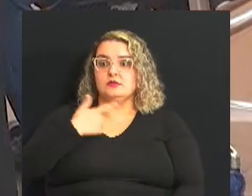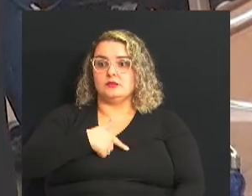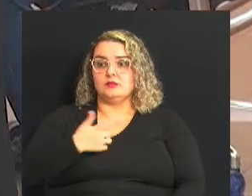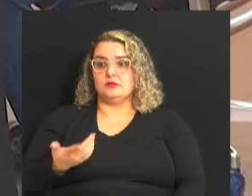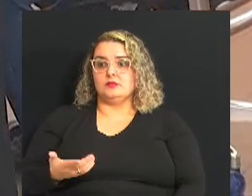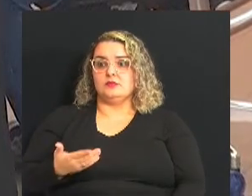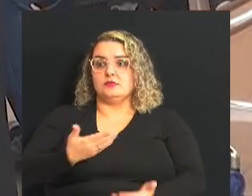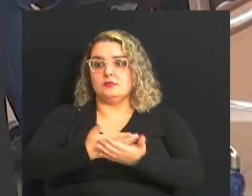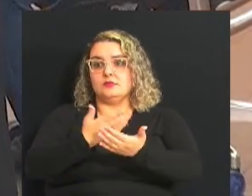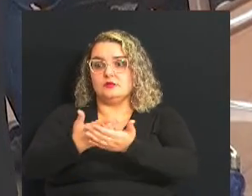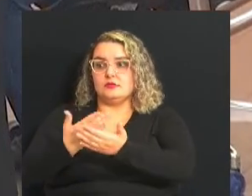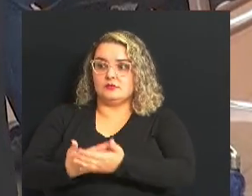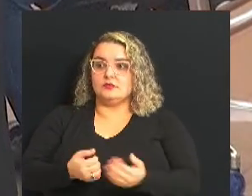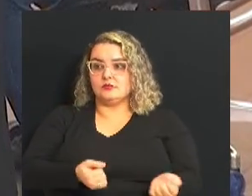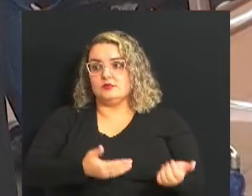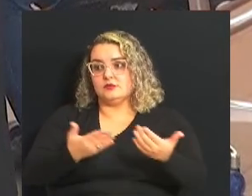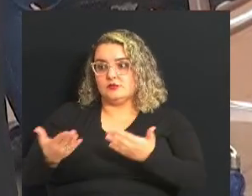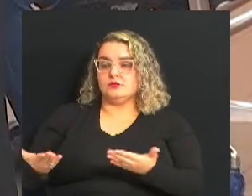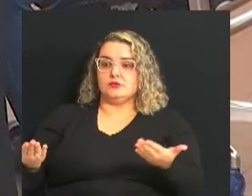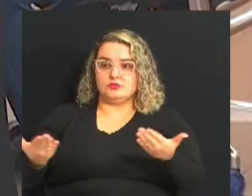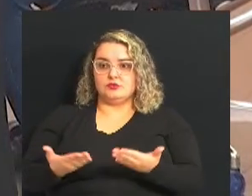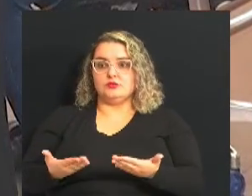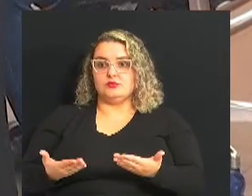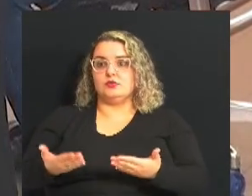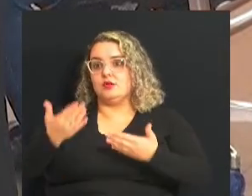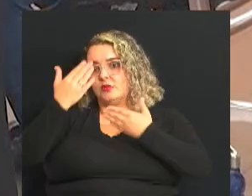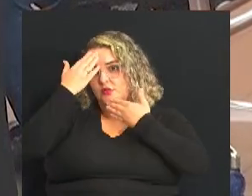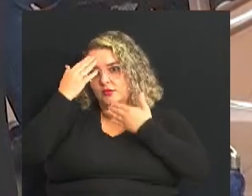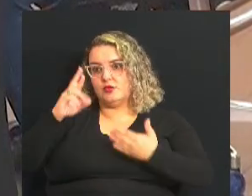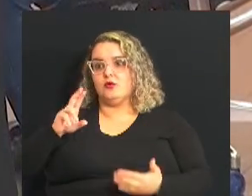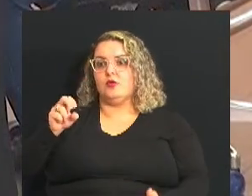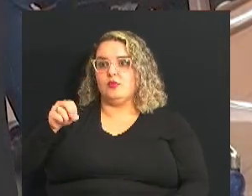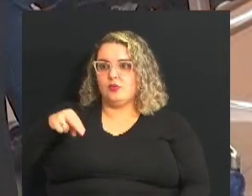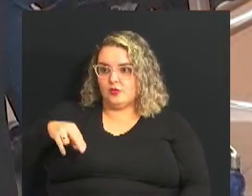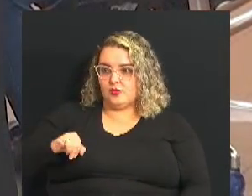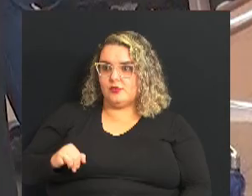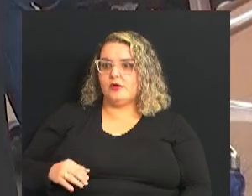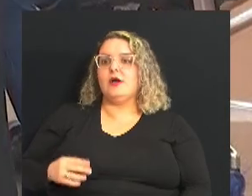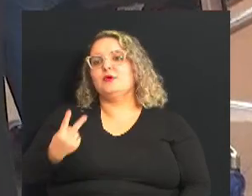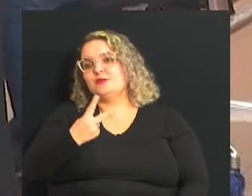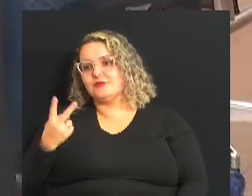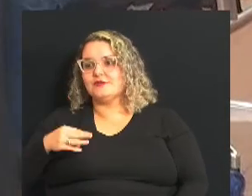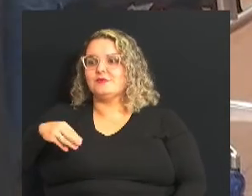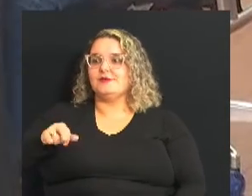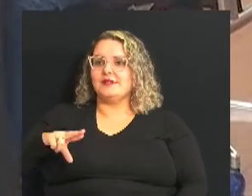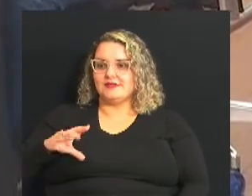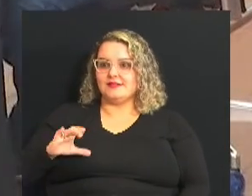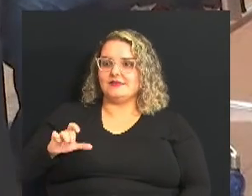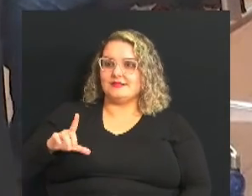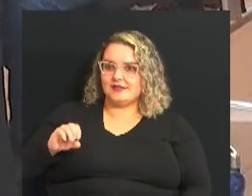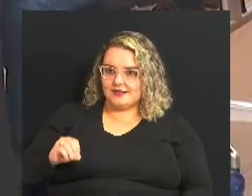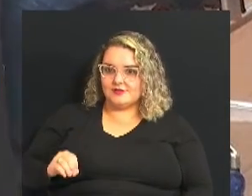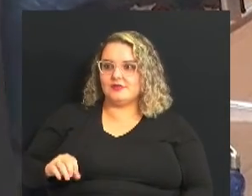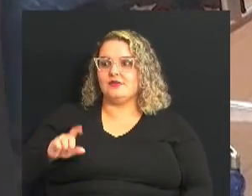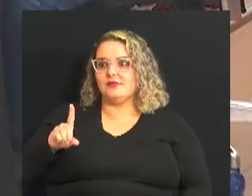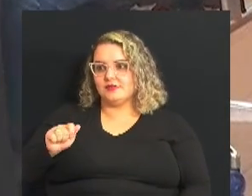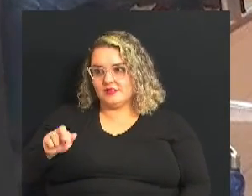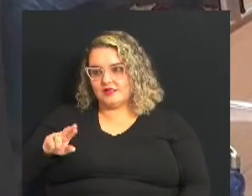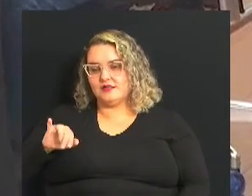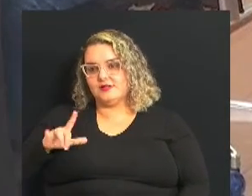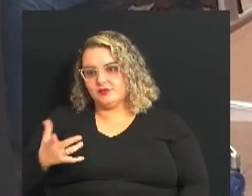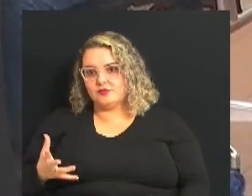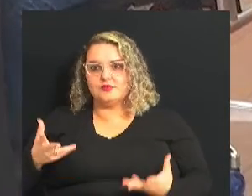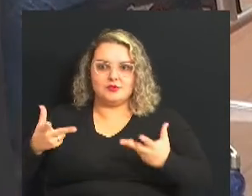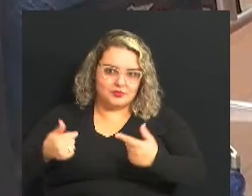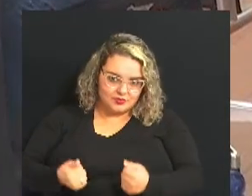estudo, nossa apresentação de hoje, agradeço muito ao Rony, aos Marcelos, ao Dario, a todos que nos